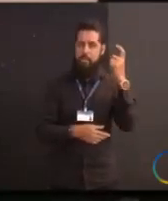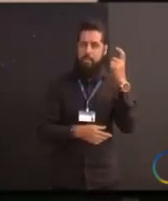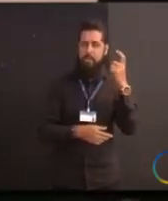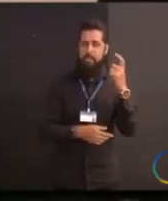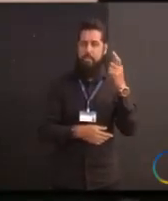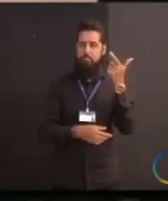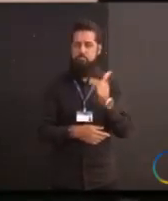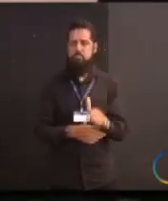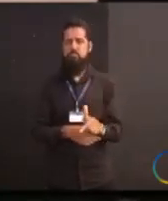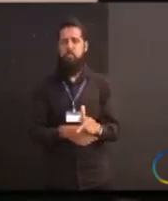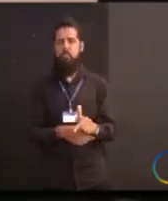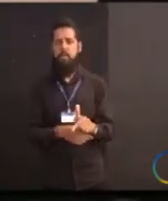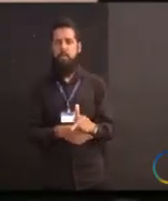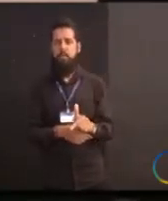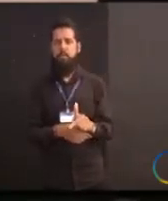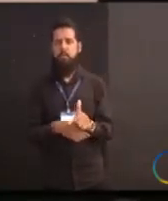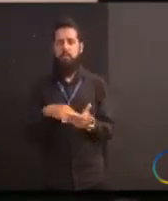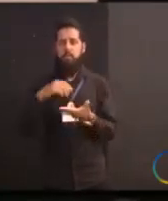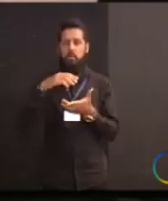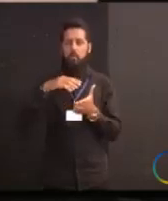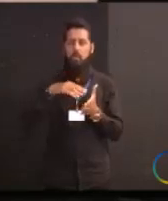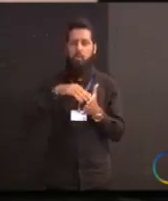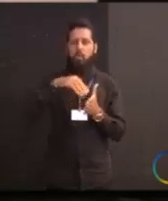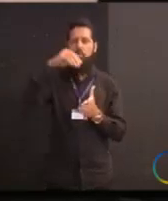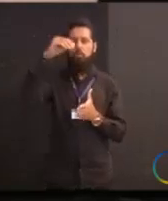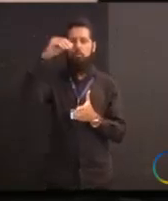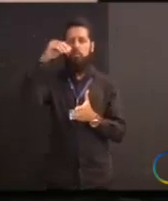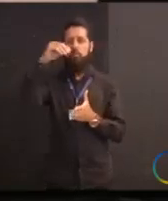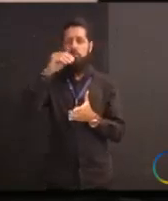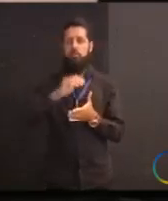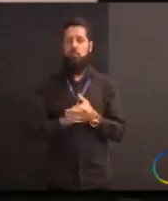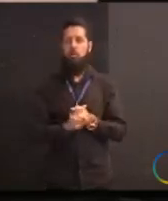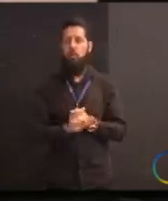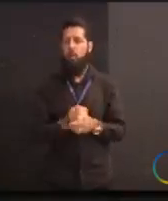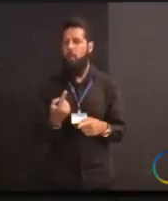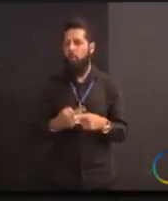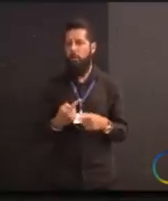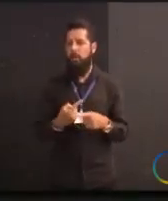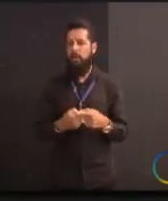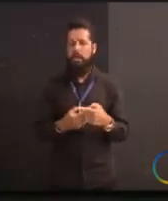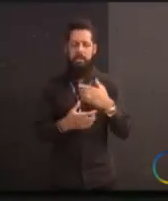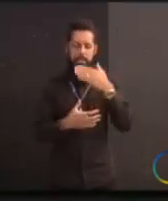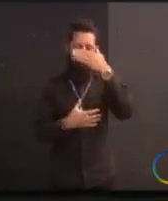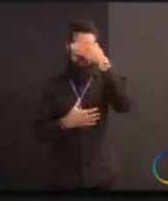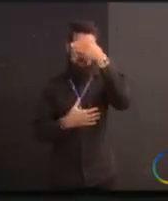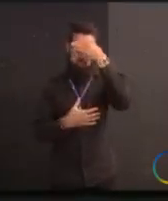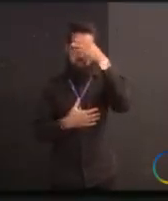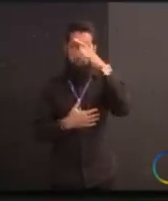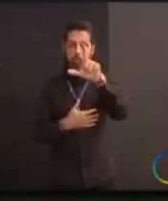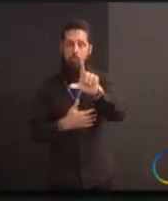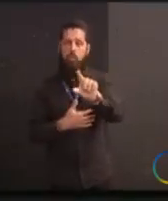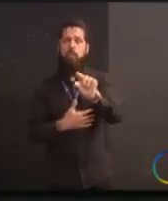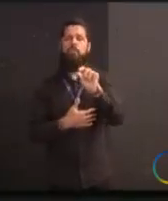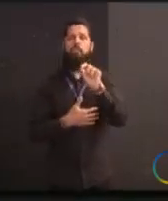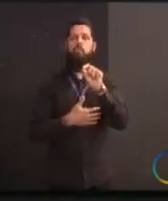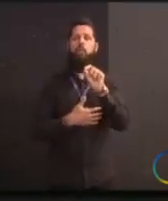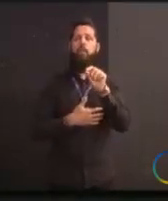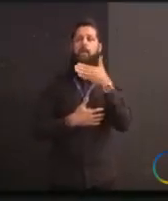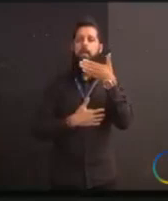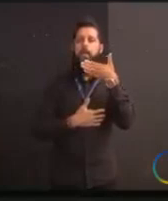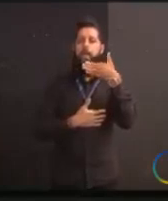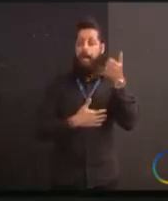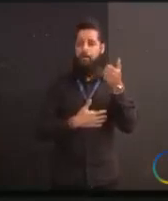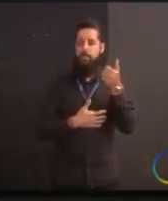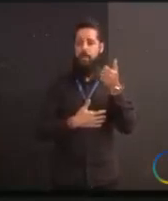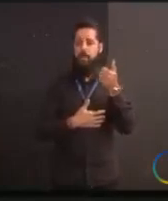absolutamente desnecessárias. Chico Xavier escolheu a melhor parte, e esta